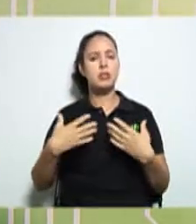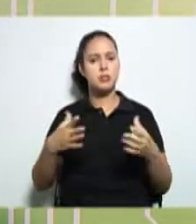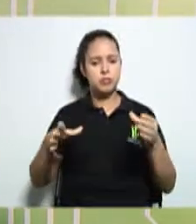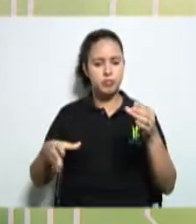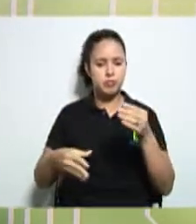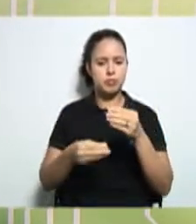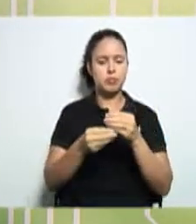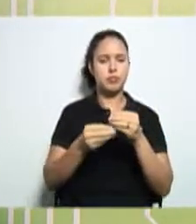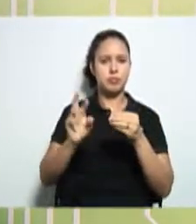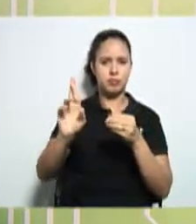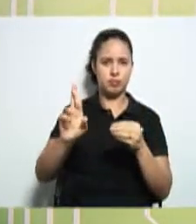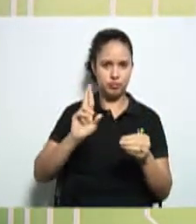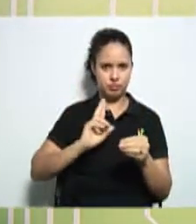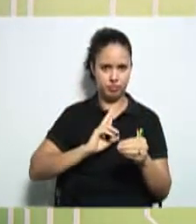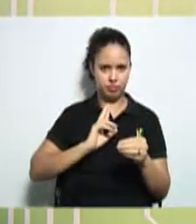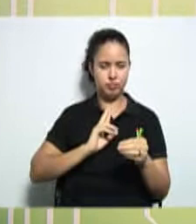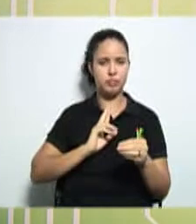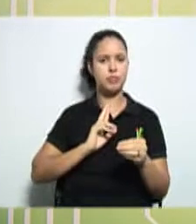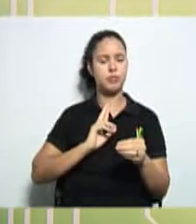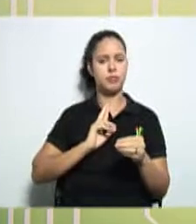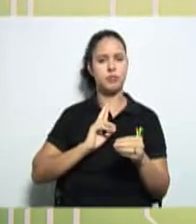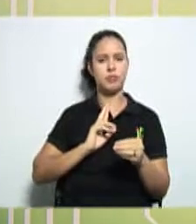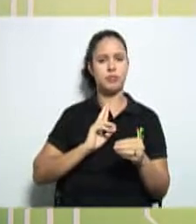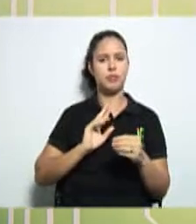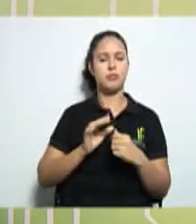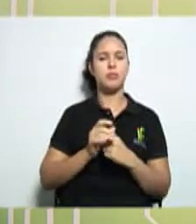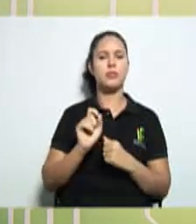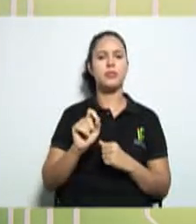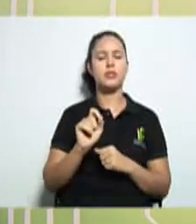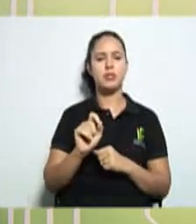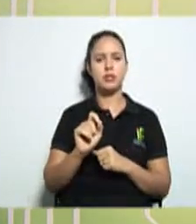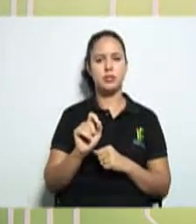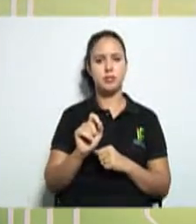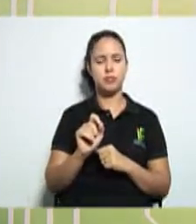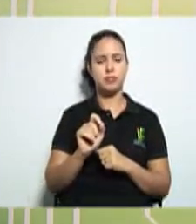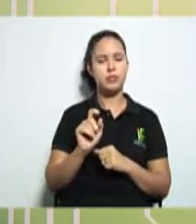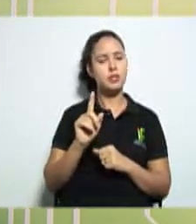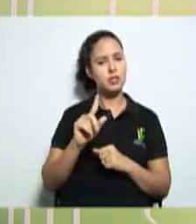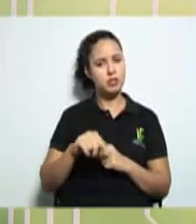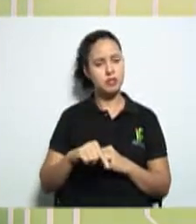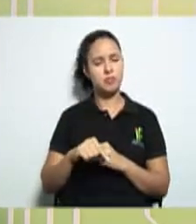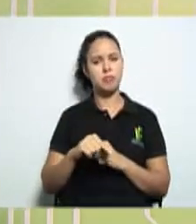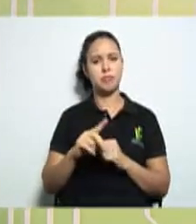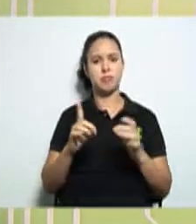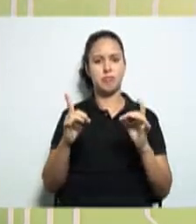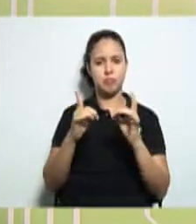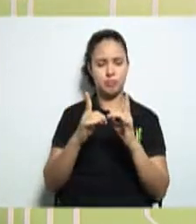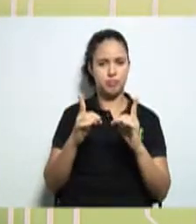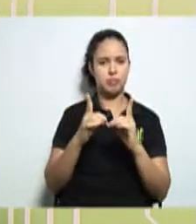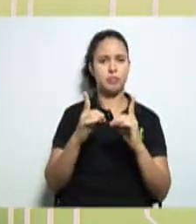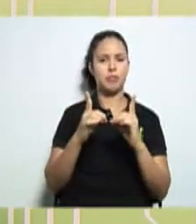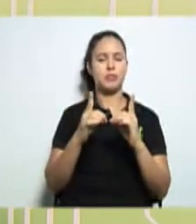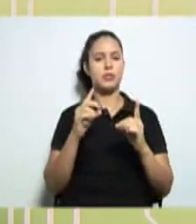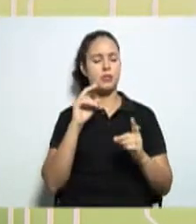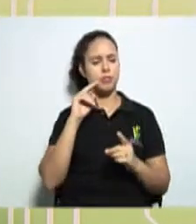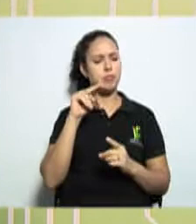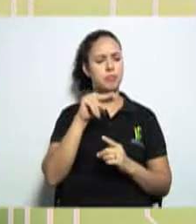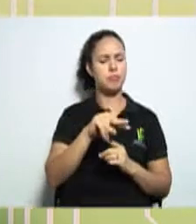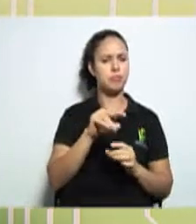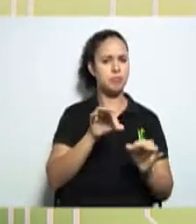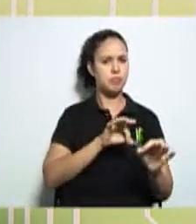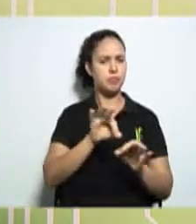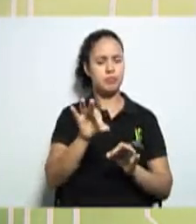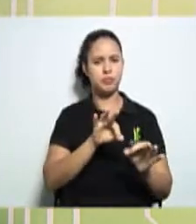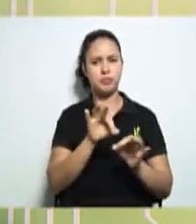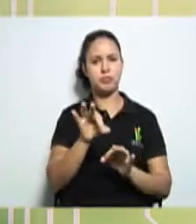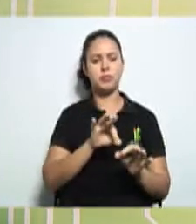a professora Maraí falou que vocês já repassaram para a gente, é mais para fins didáticos, para a gente olhar a organização e entender qual é